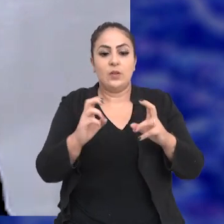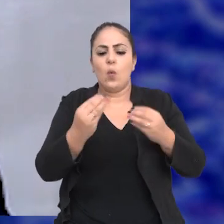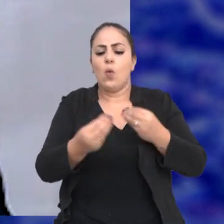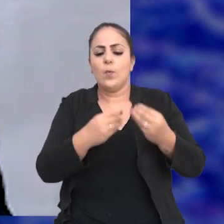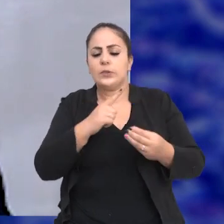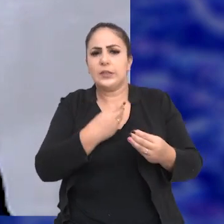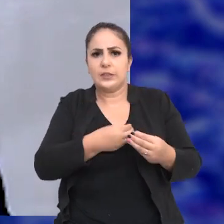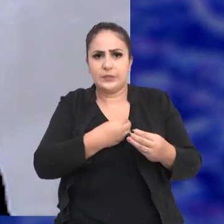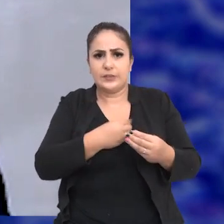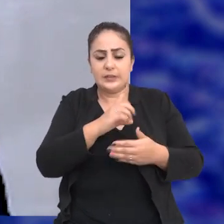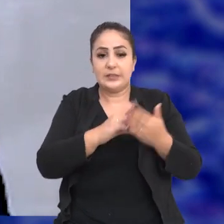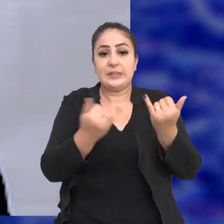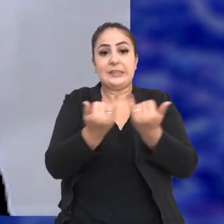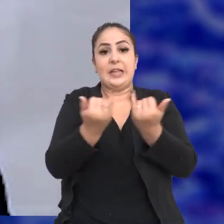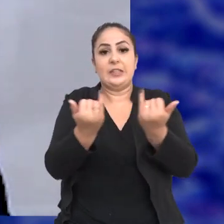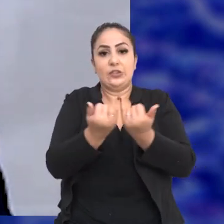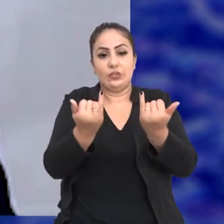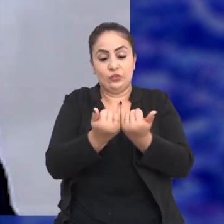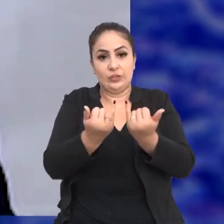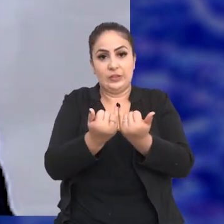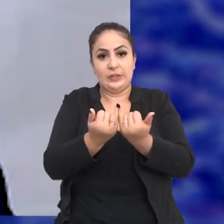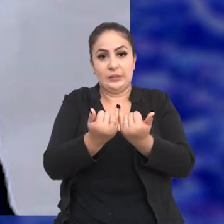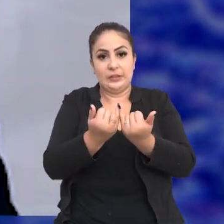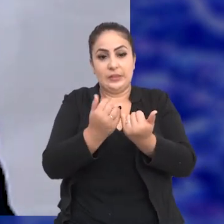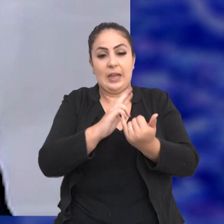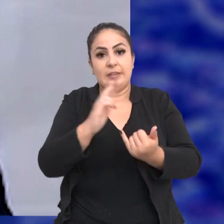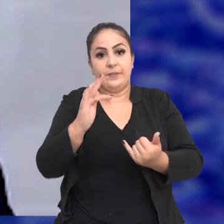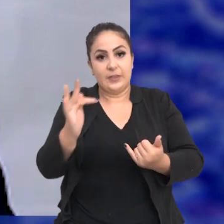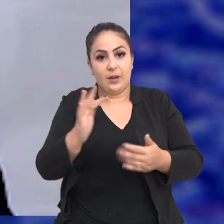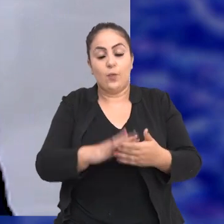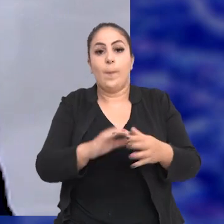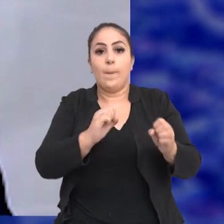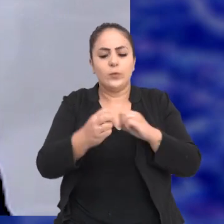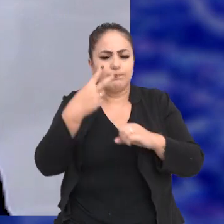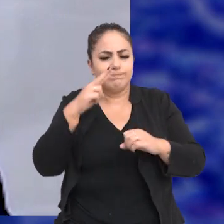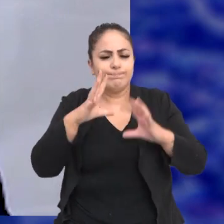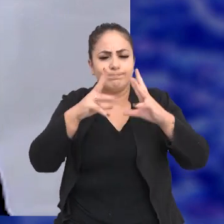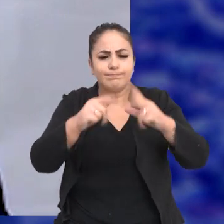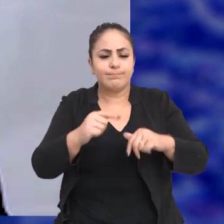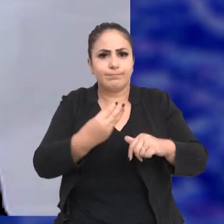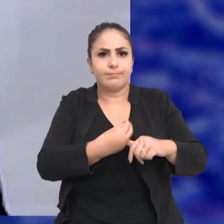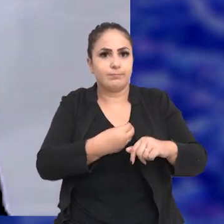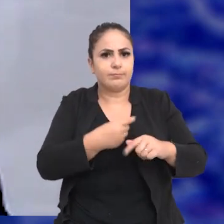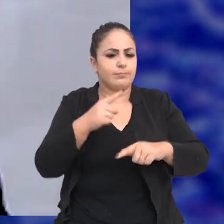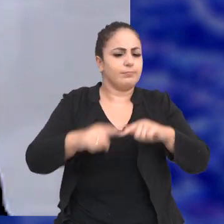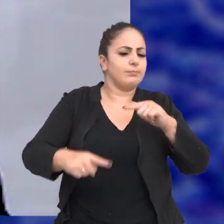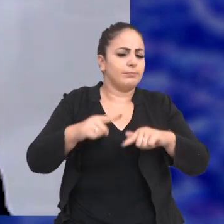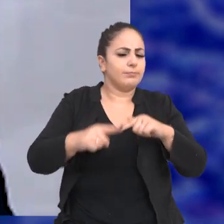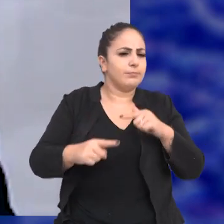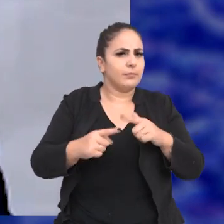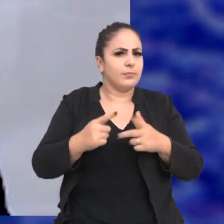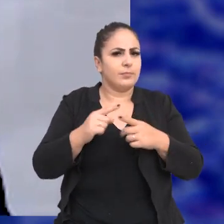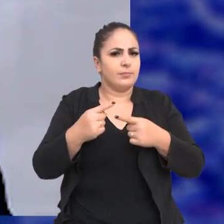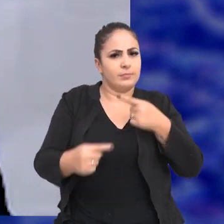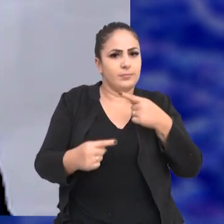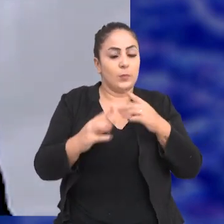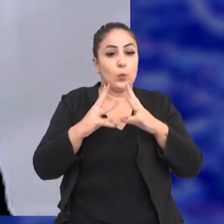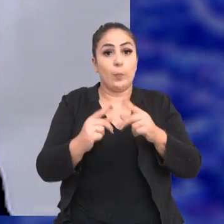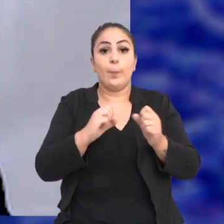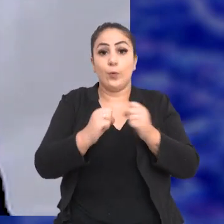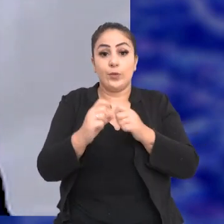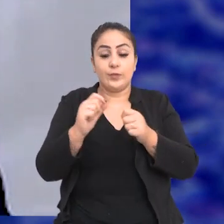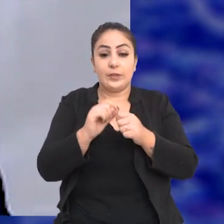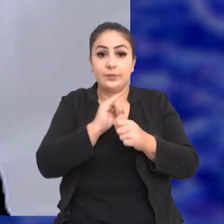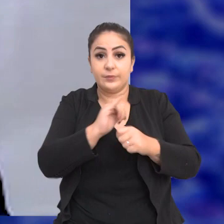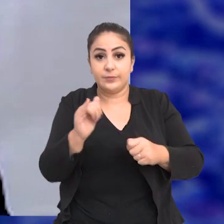imposto de renda no site da Receita Federal. Com isso, o contribuinte, verificando a existência de divergências e pendências, pode fazer a